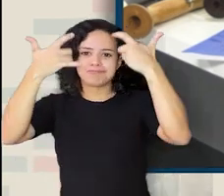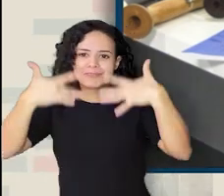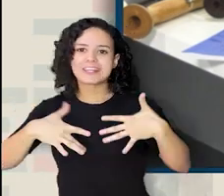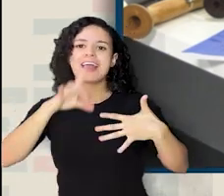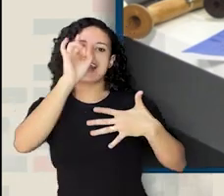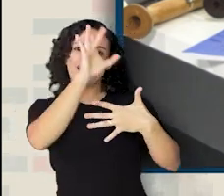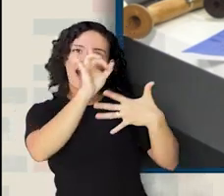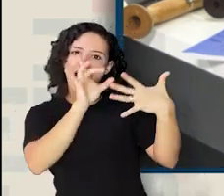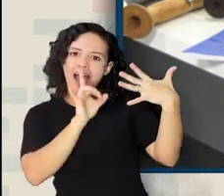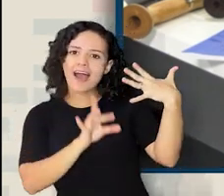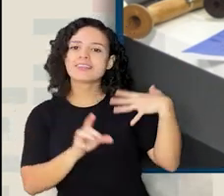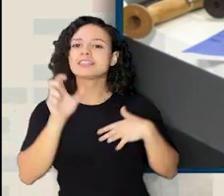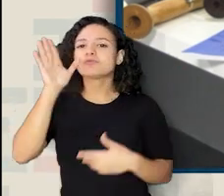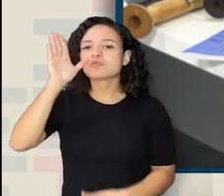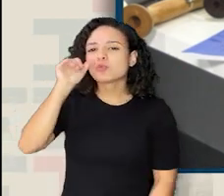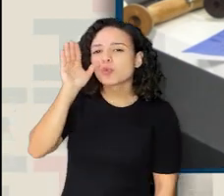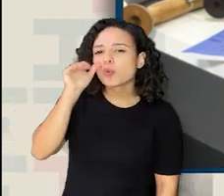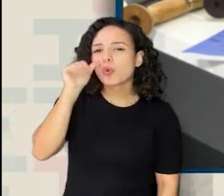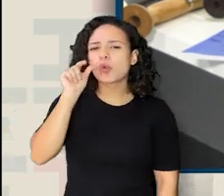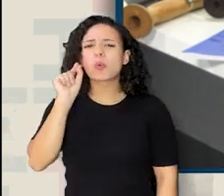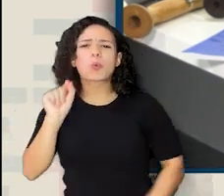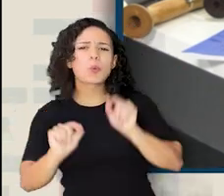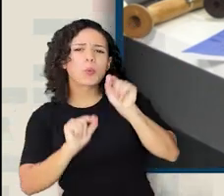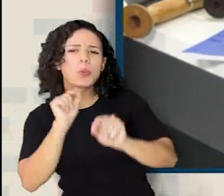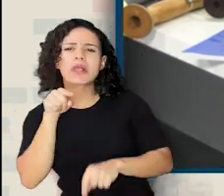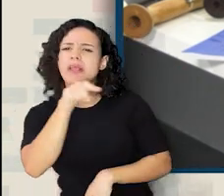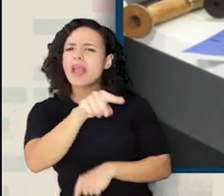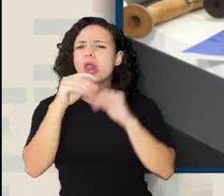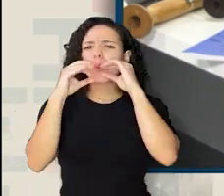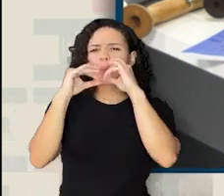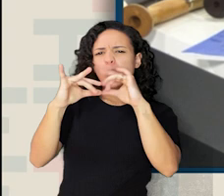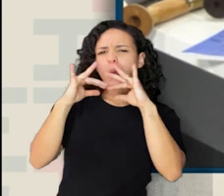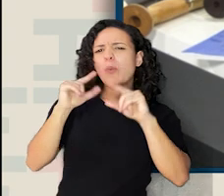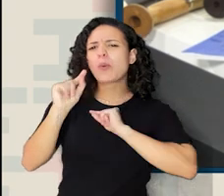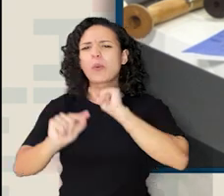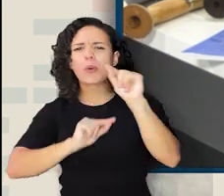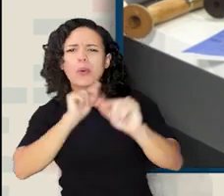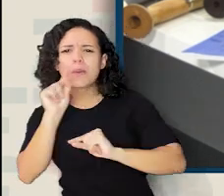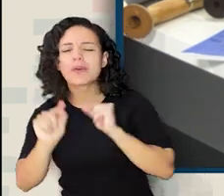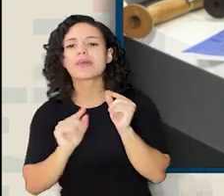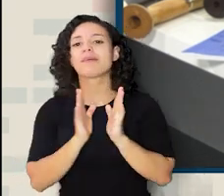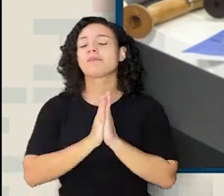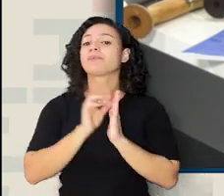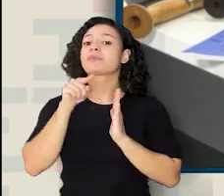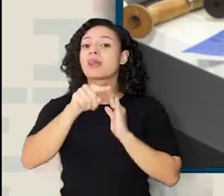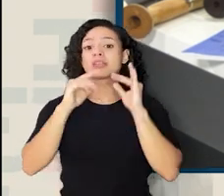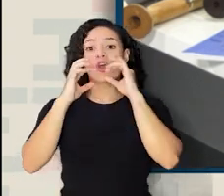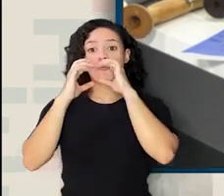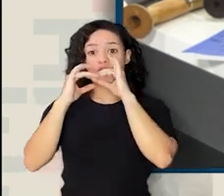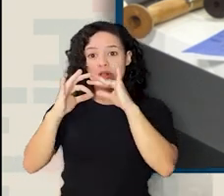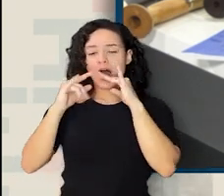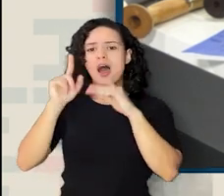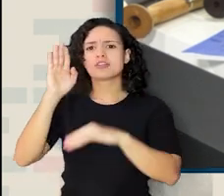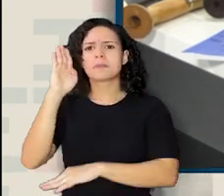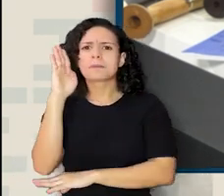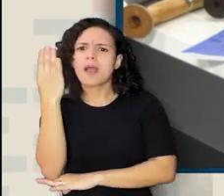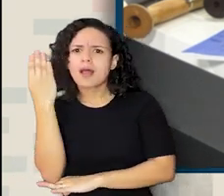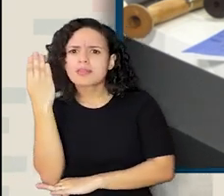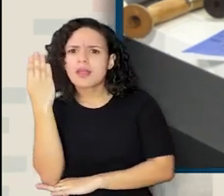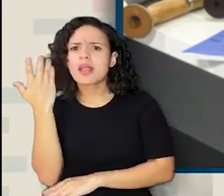pouco sobre essas flautas, tá? Se vocês ficaram curiosos, que flautas são essas que ela está tocando? Essas flautas